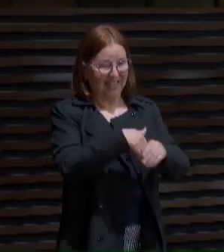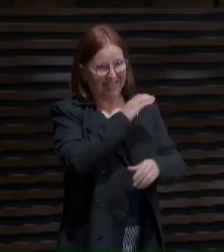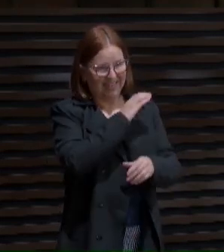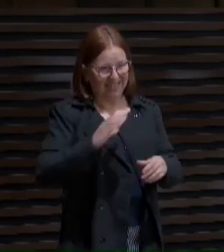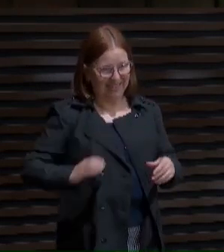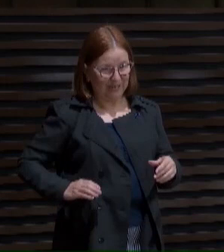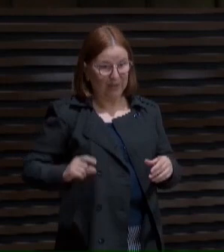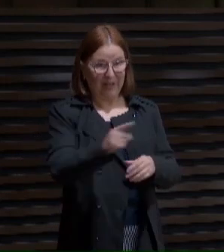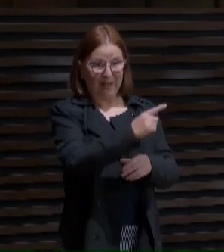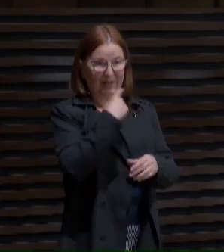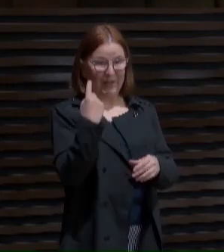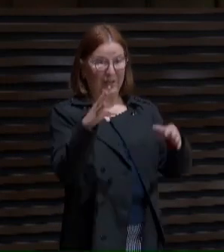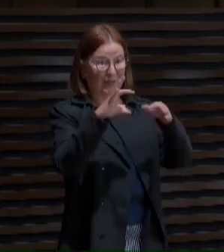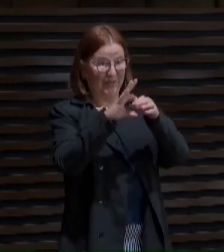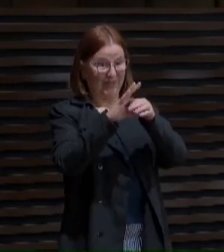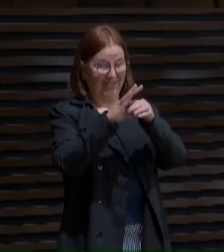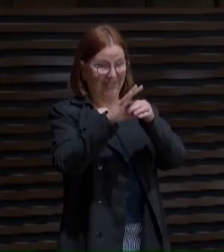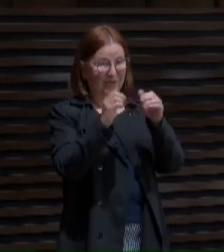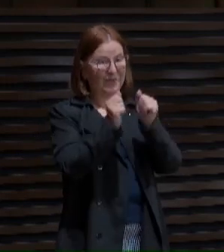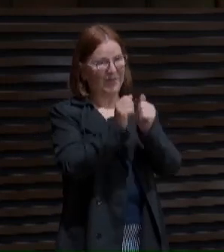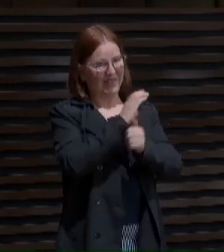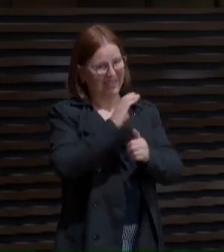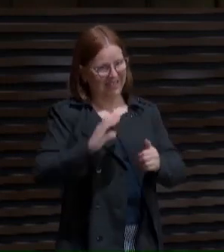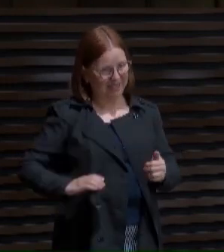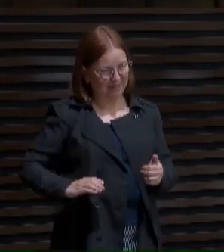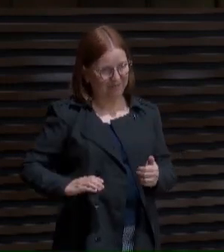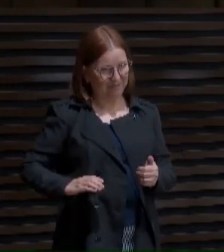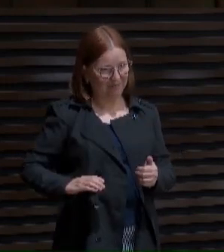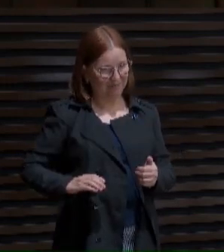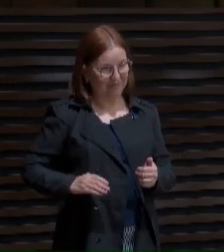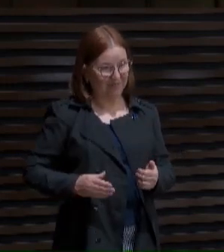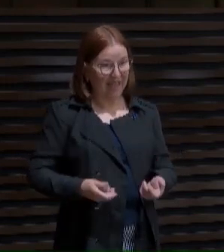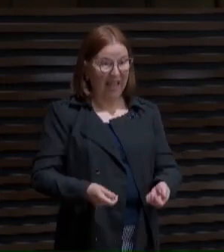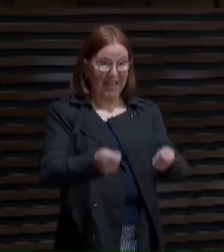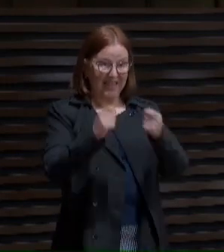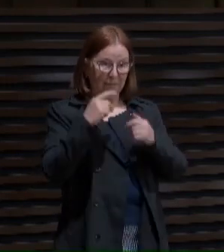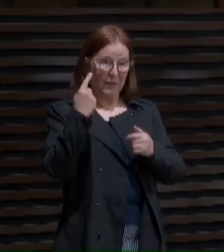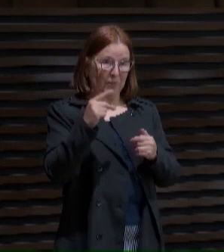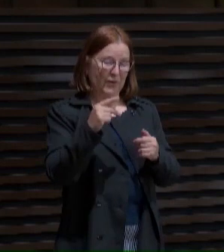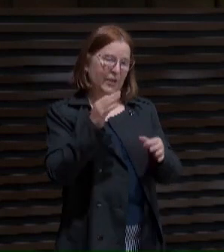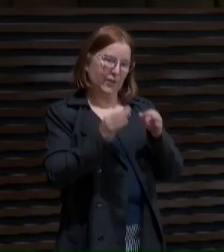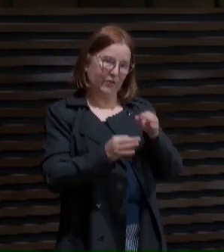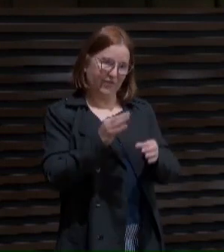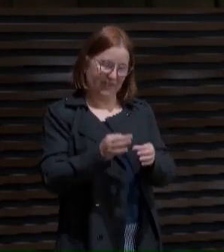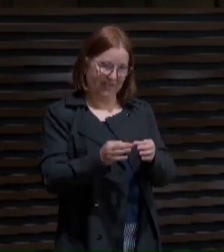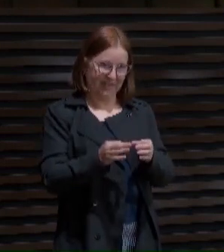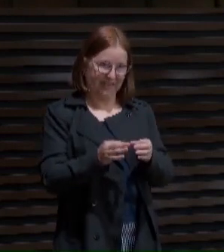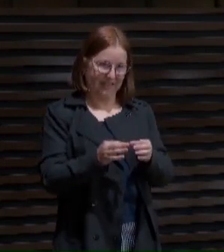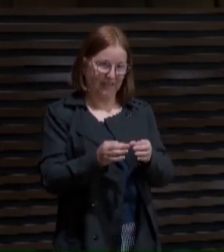Ele. Recebemos a sua justiça somente enquanto estamos nele,